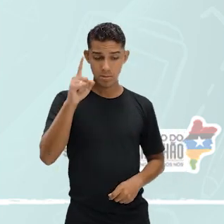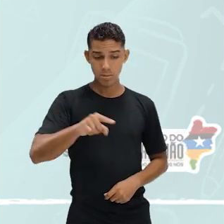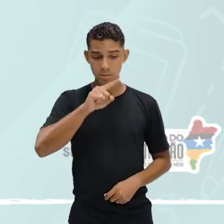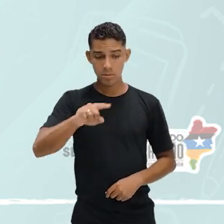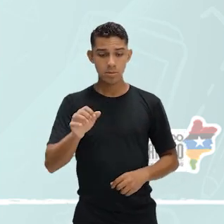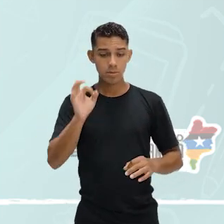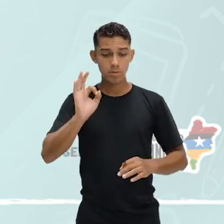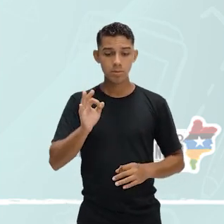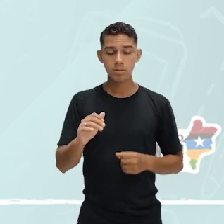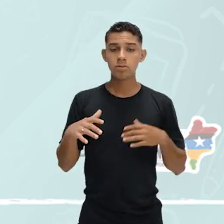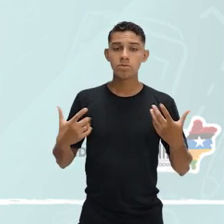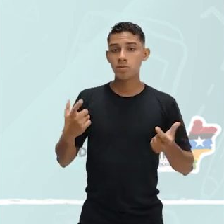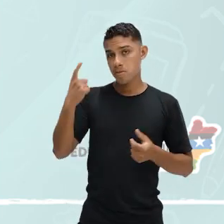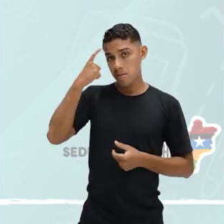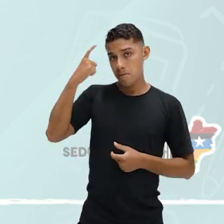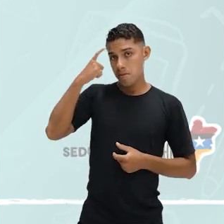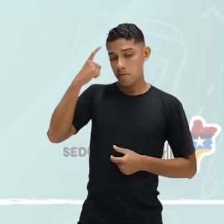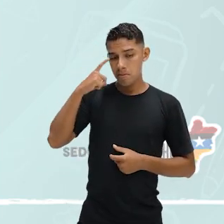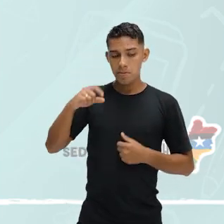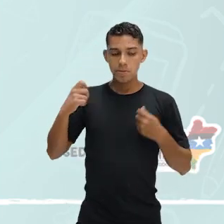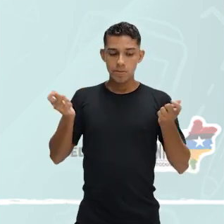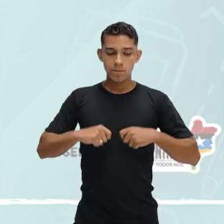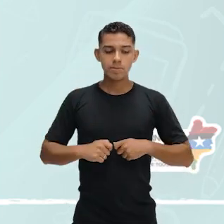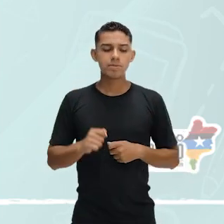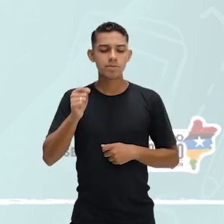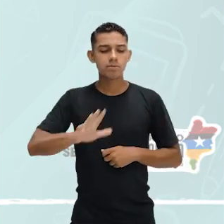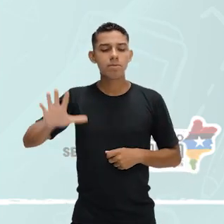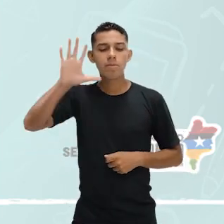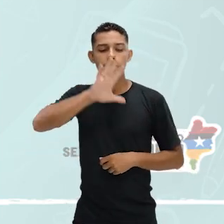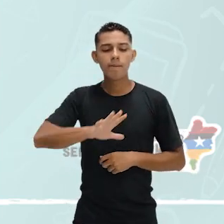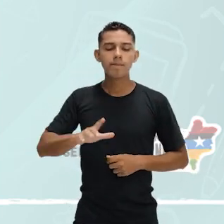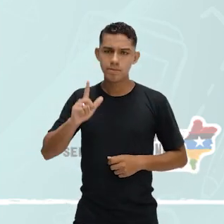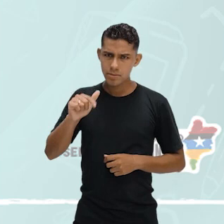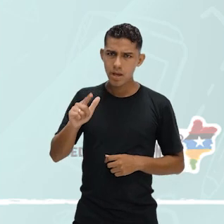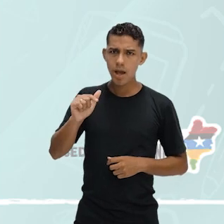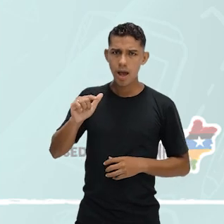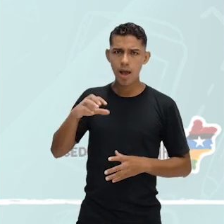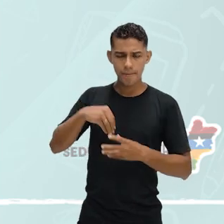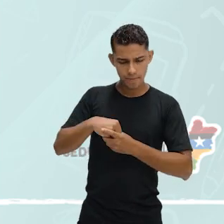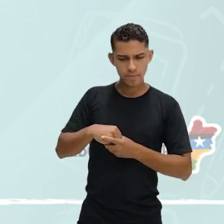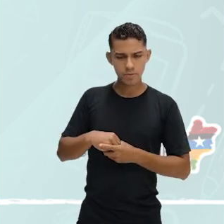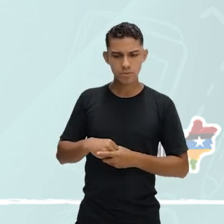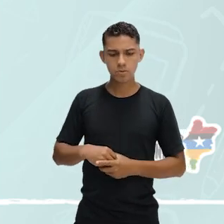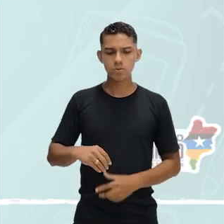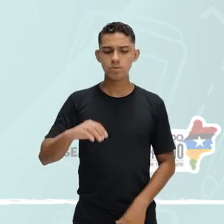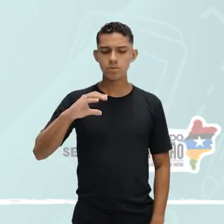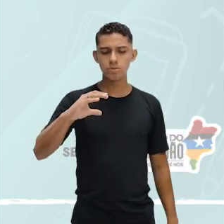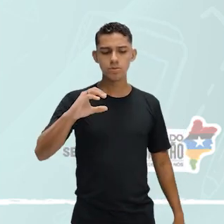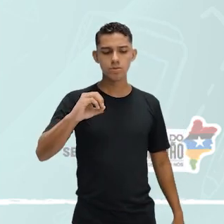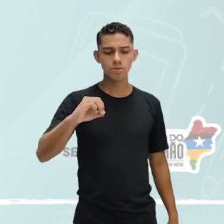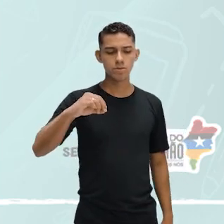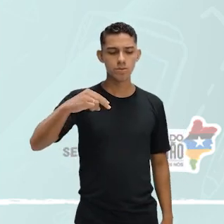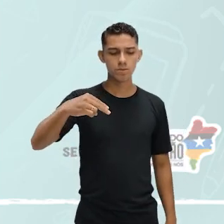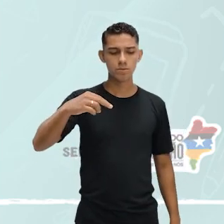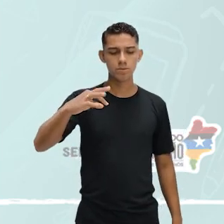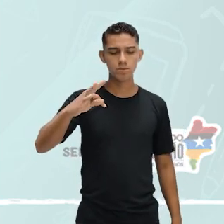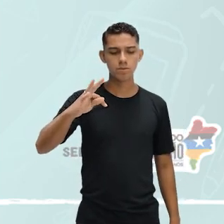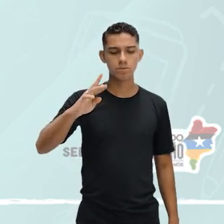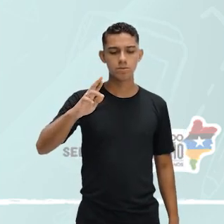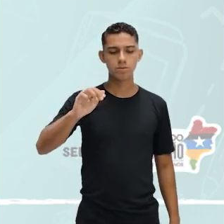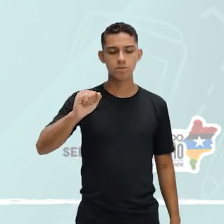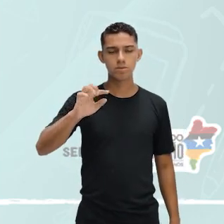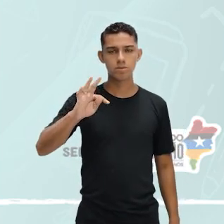Rousseau, gesta-se a teoria do Estado contratualista. Sim, Rousseau é um contratualista. A letra A não está falando nada